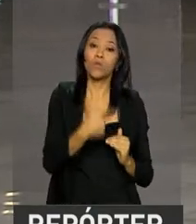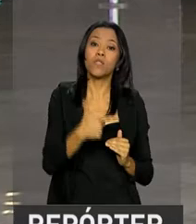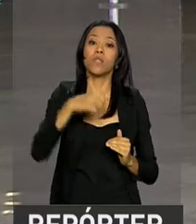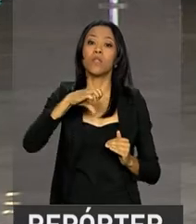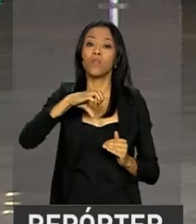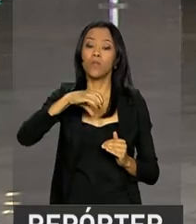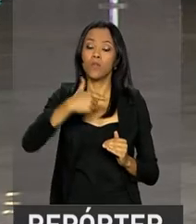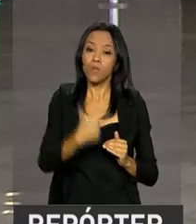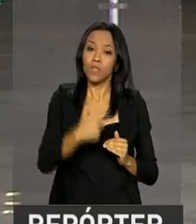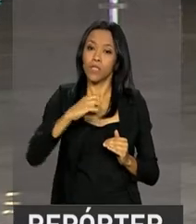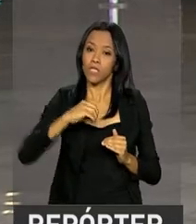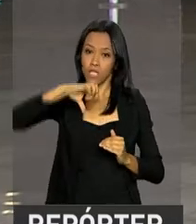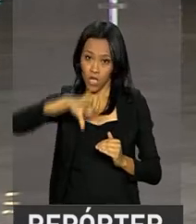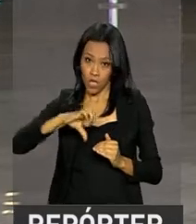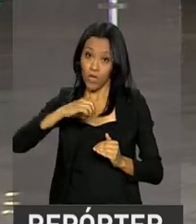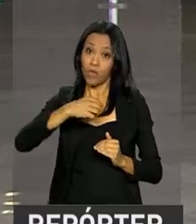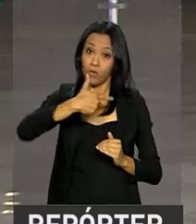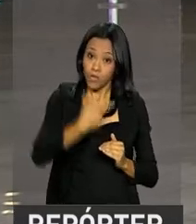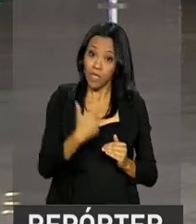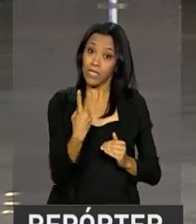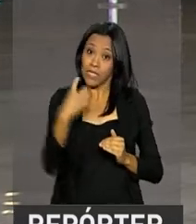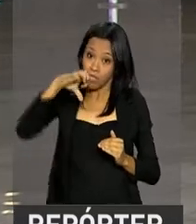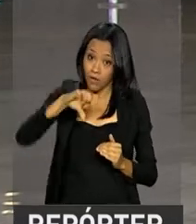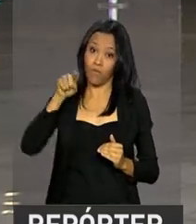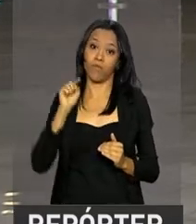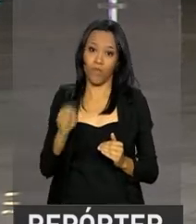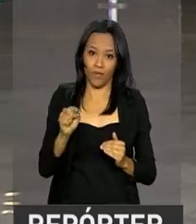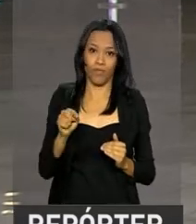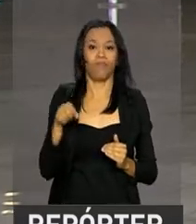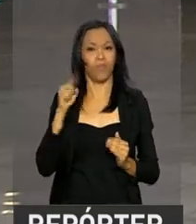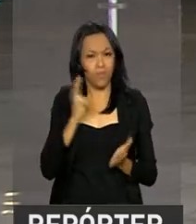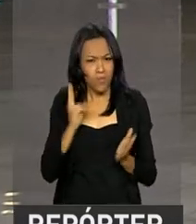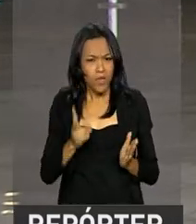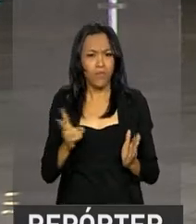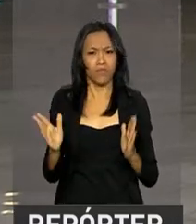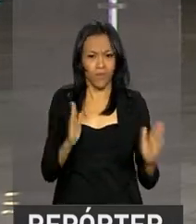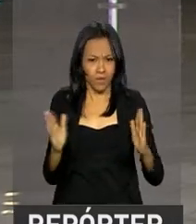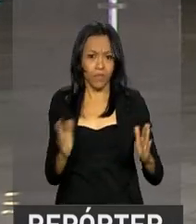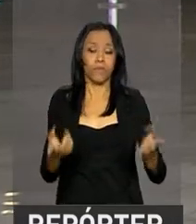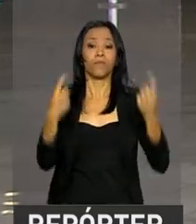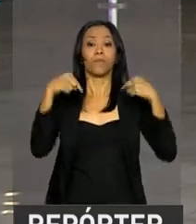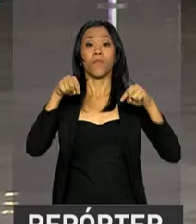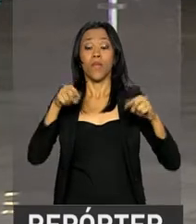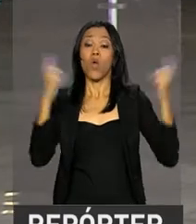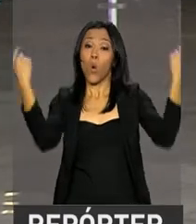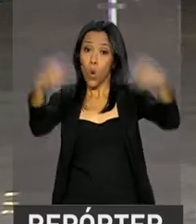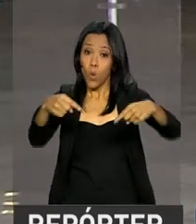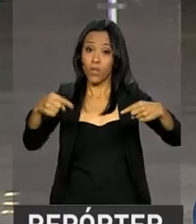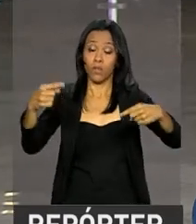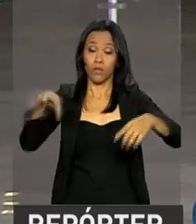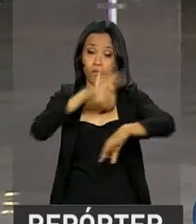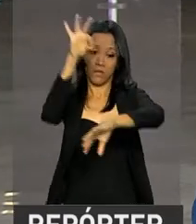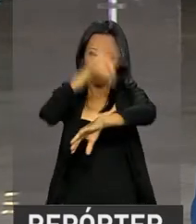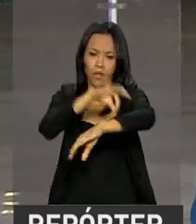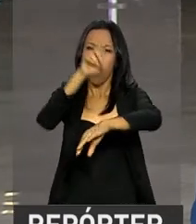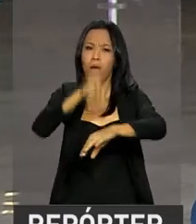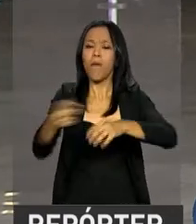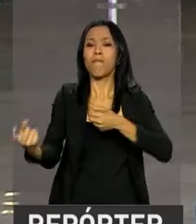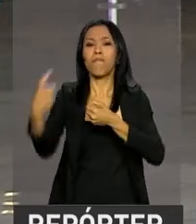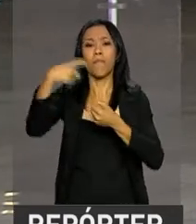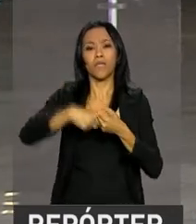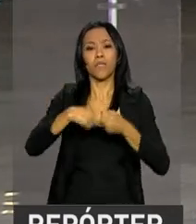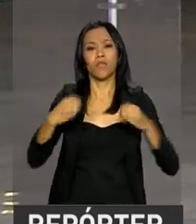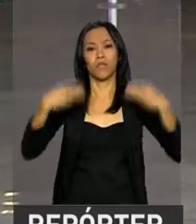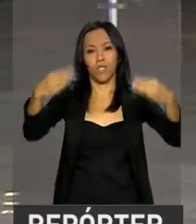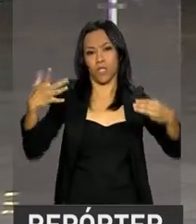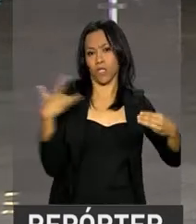no mesmo período deste ano a semana de mobilização contra o aedes é uma parceria entre os ministérios da